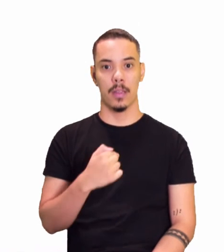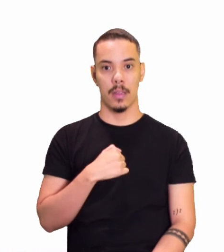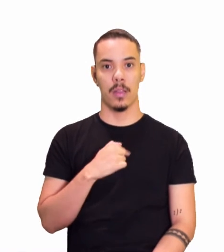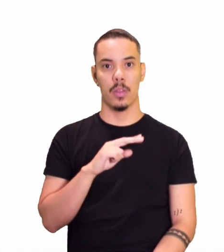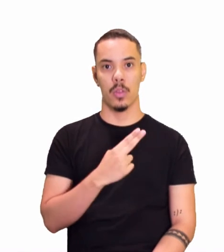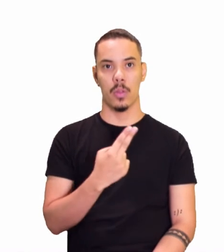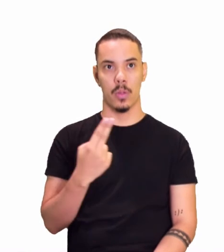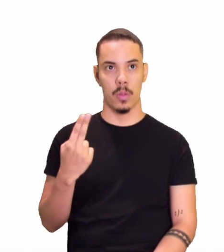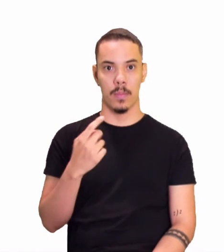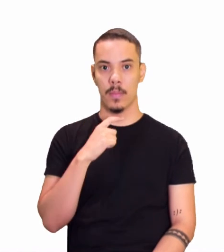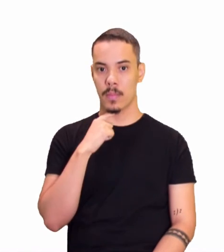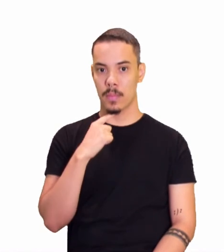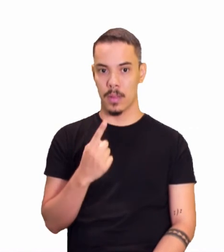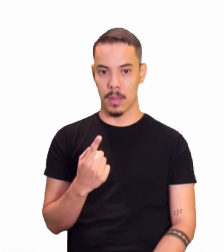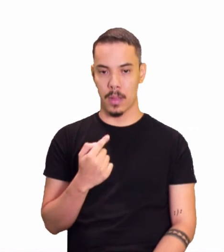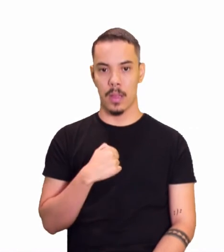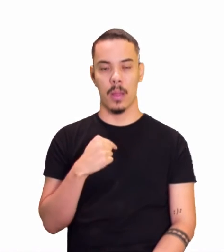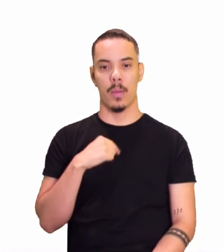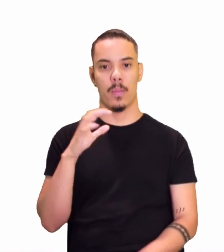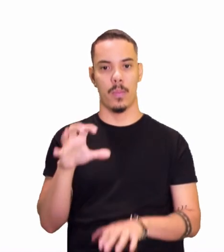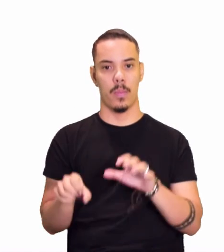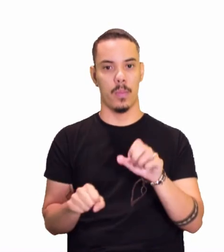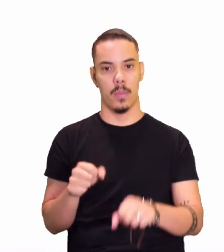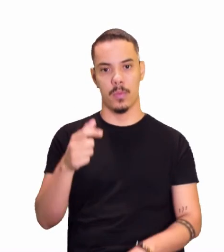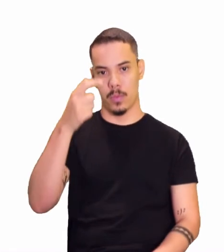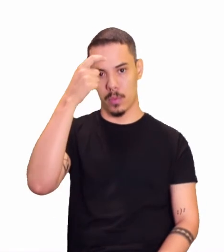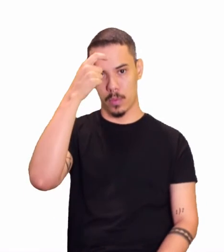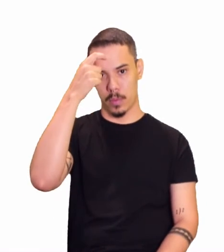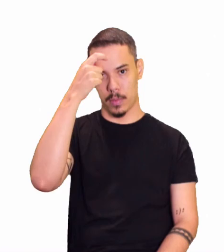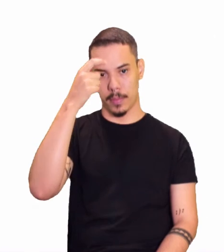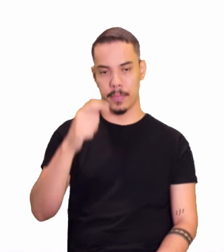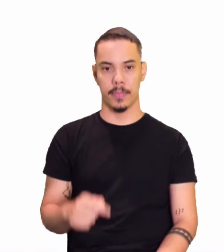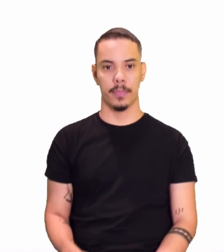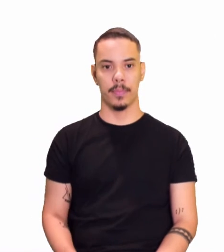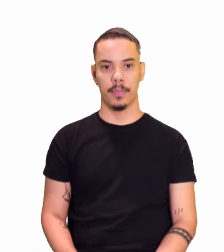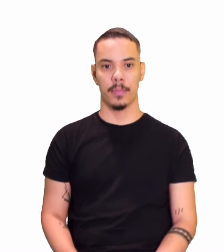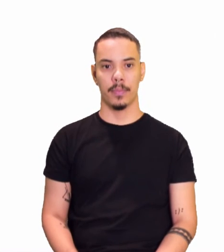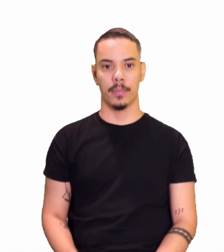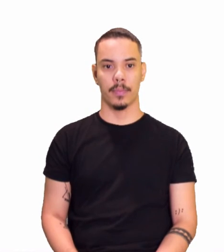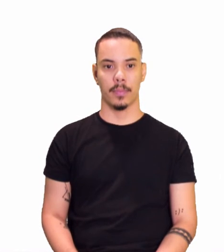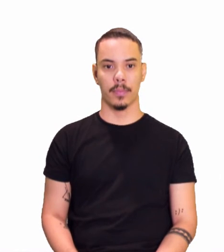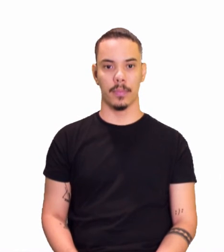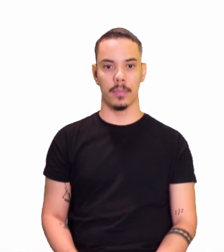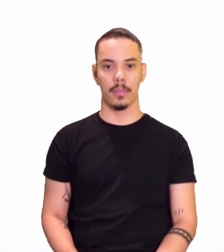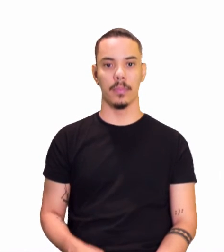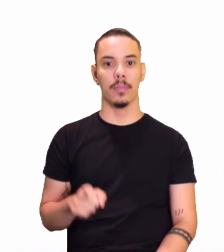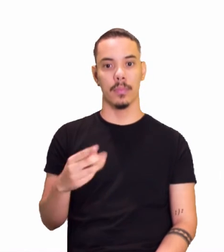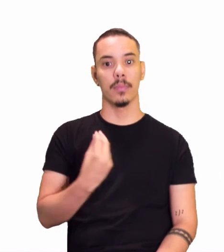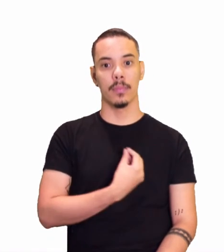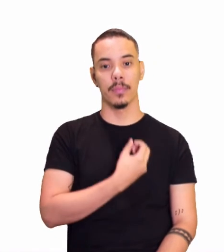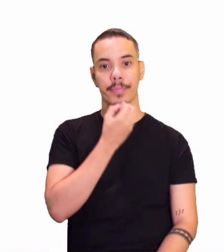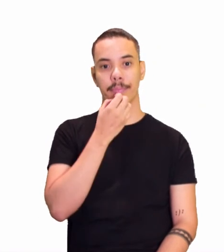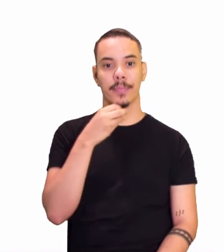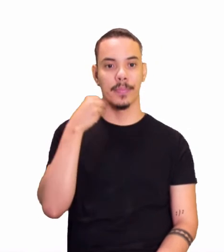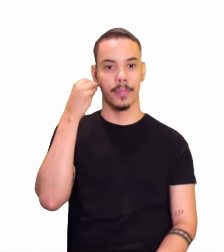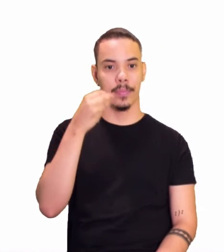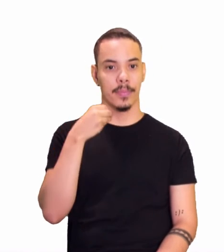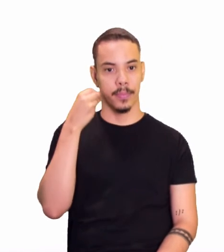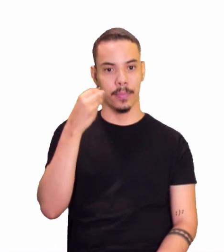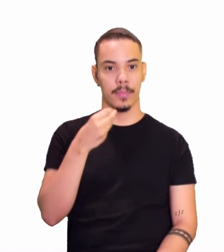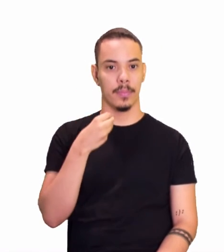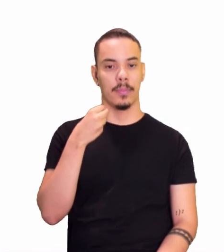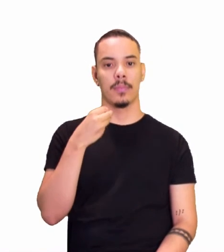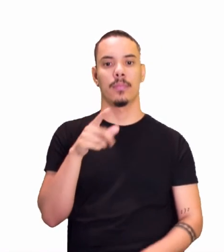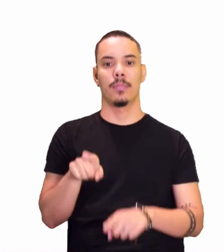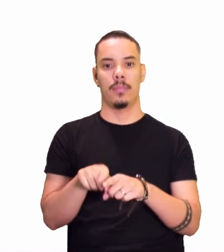nome ninguém e busca a consciência. Beelzebub, esta é boa experiência de